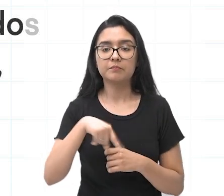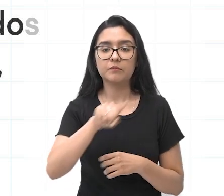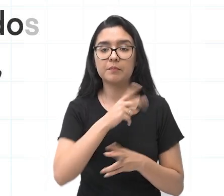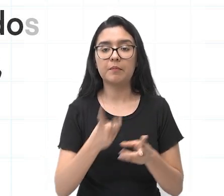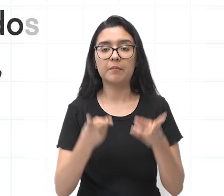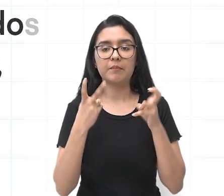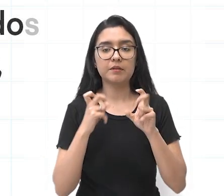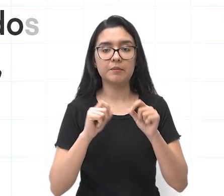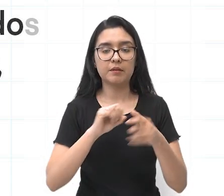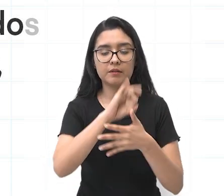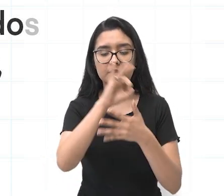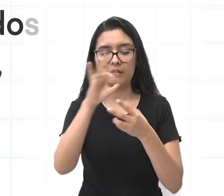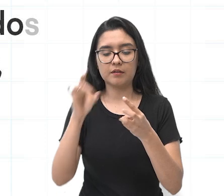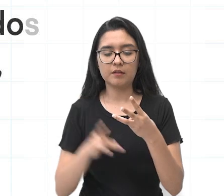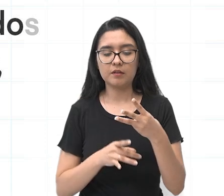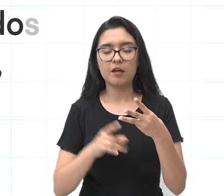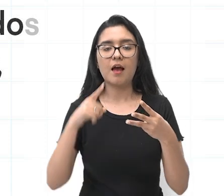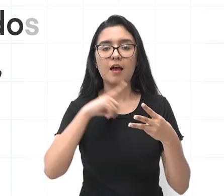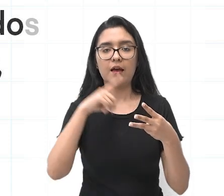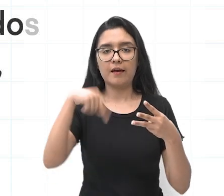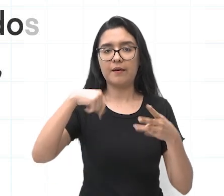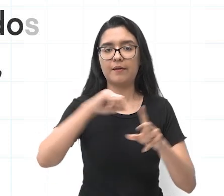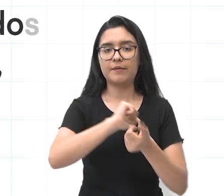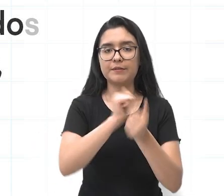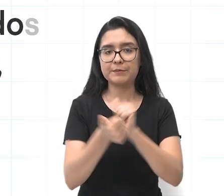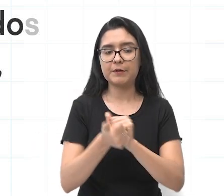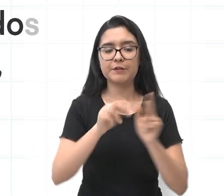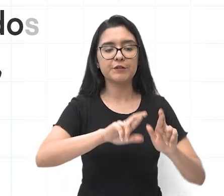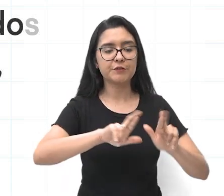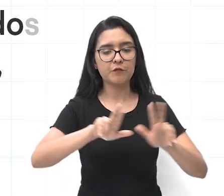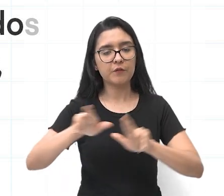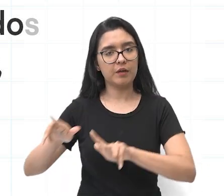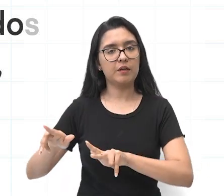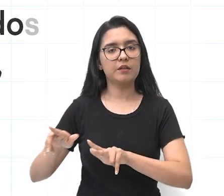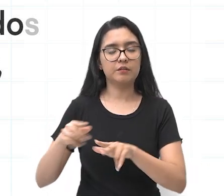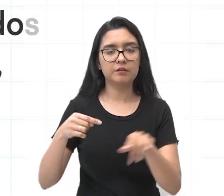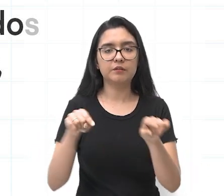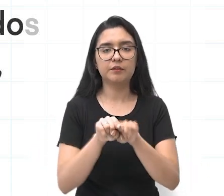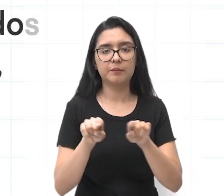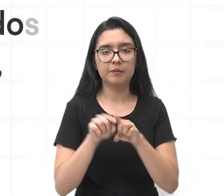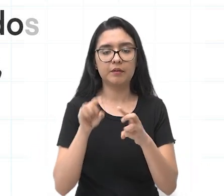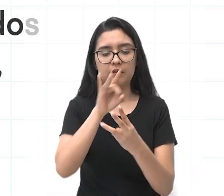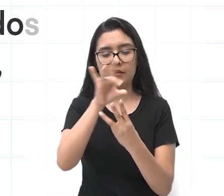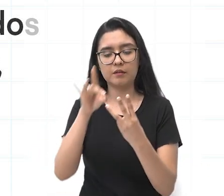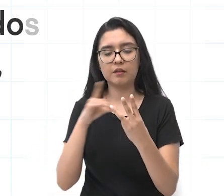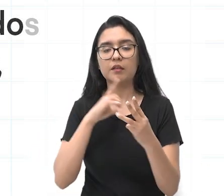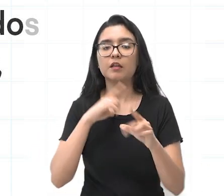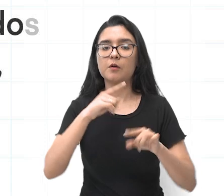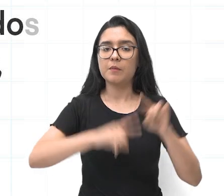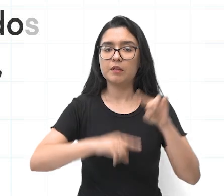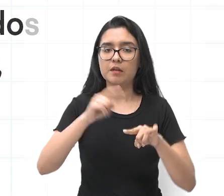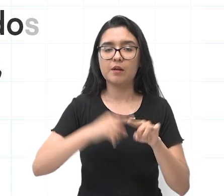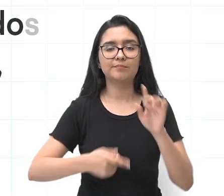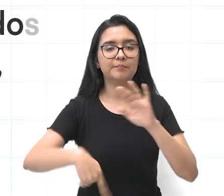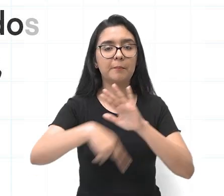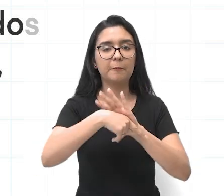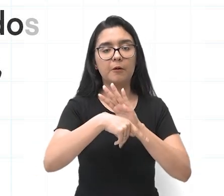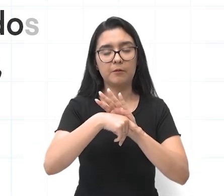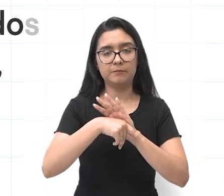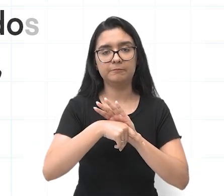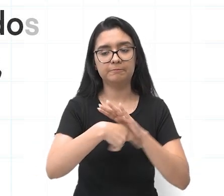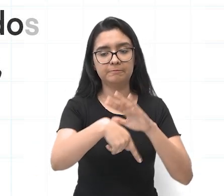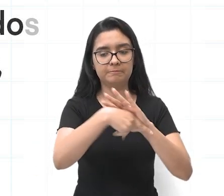Os esportes de precisão são um conjunto de modalidades que se caracterizam por arremessar, lançar um